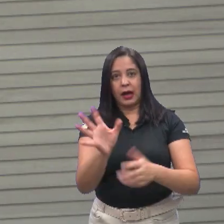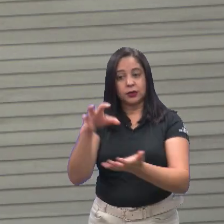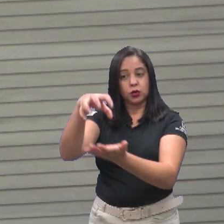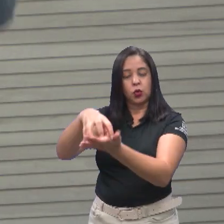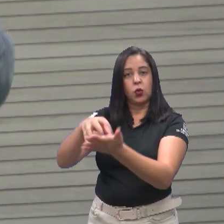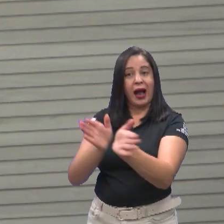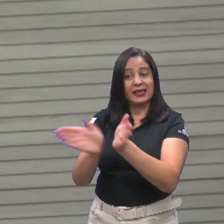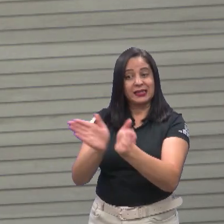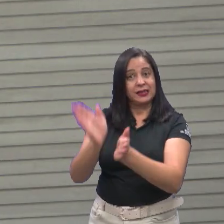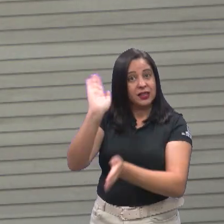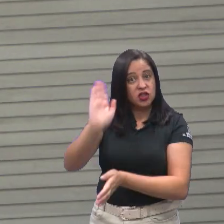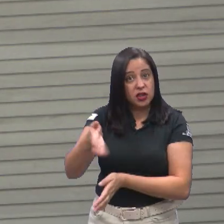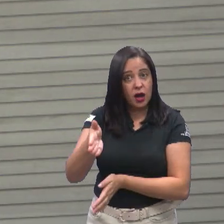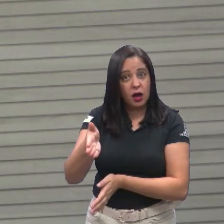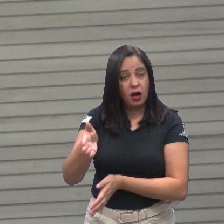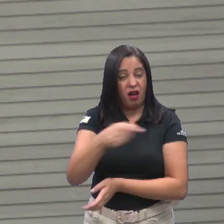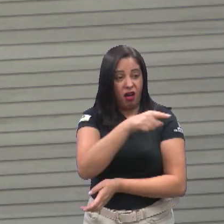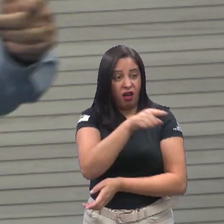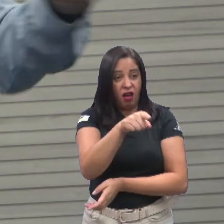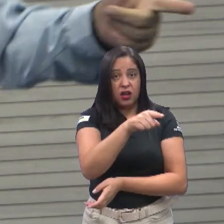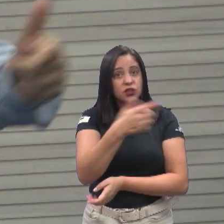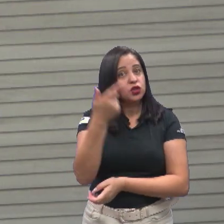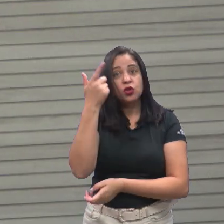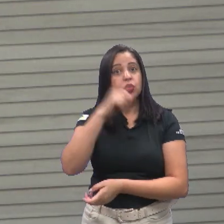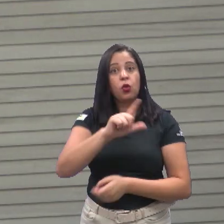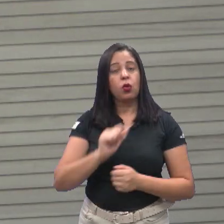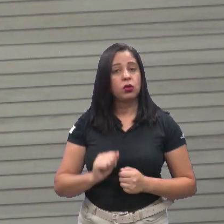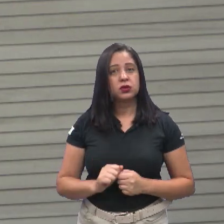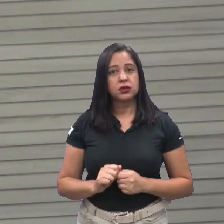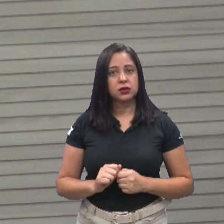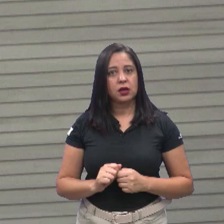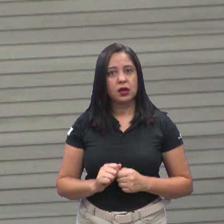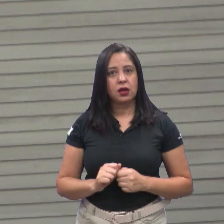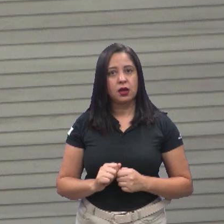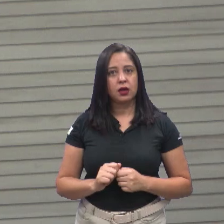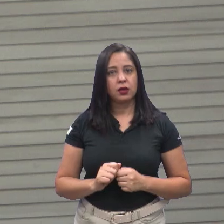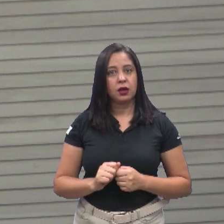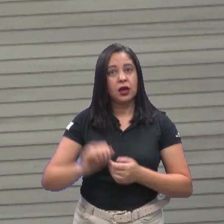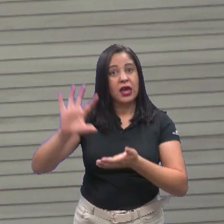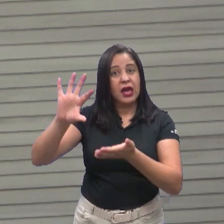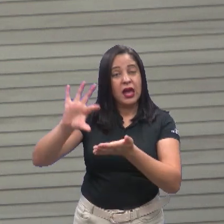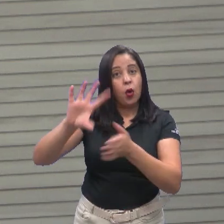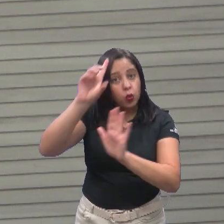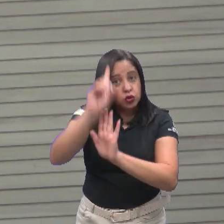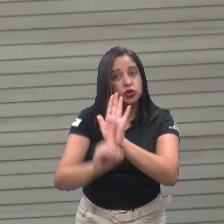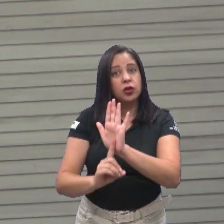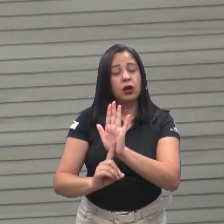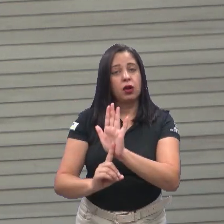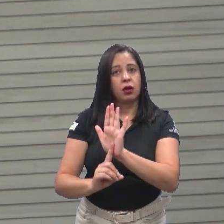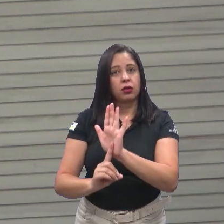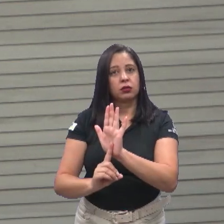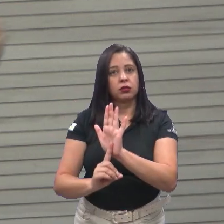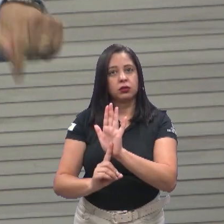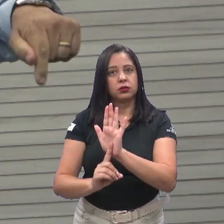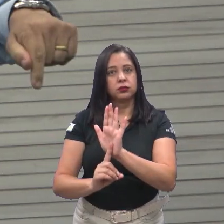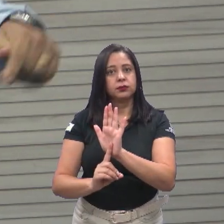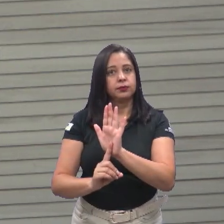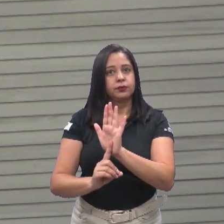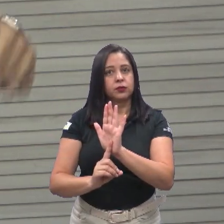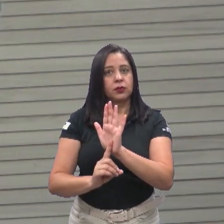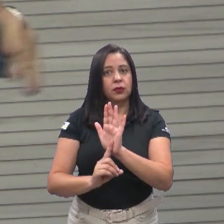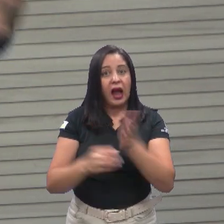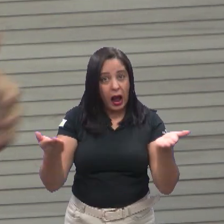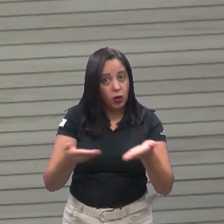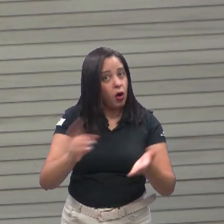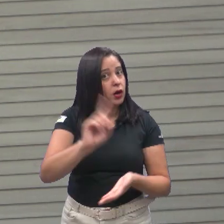não conseguem adquirir o seu direito. Viu, vereadora Juliana? Não é de agora, não.